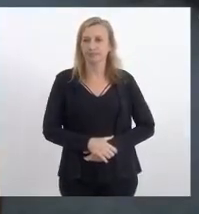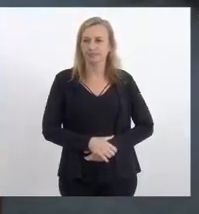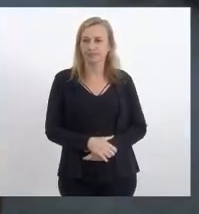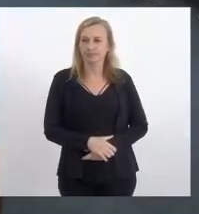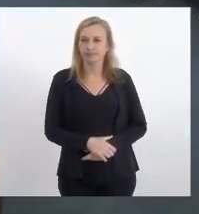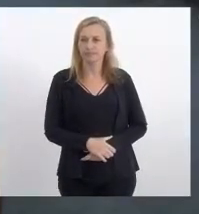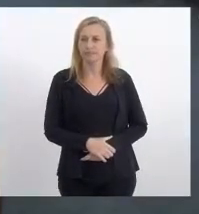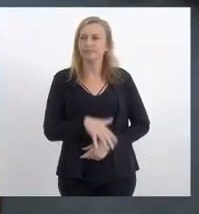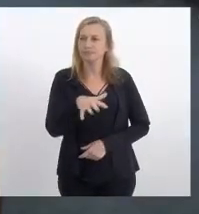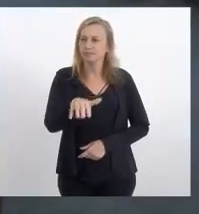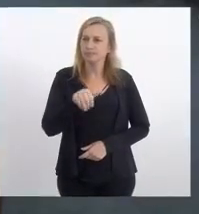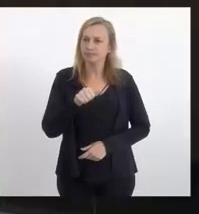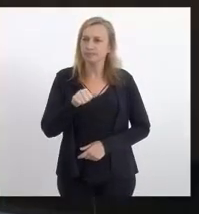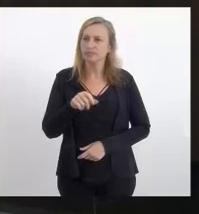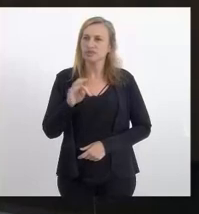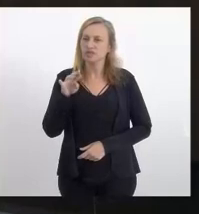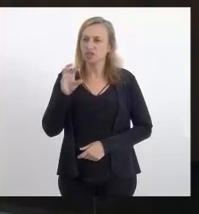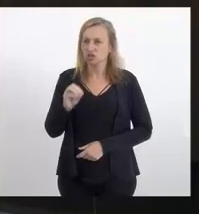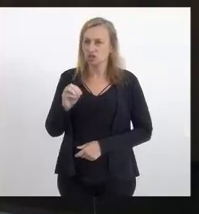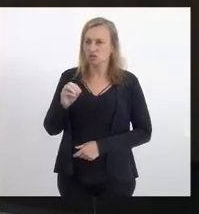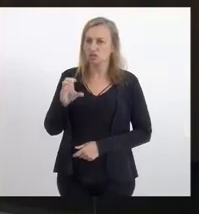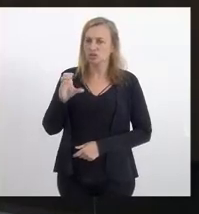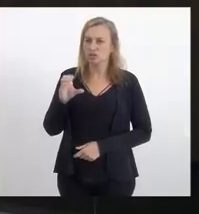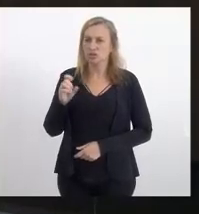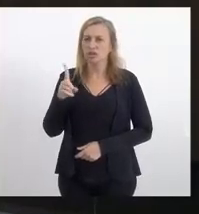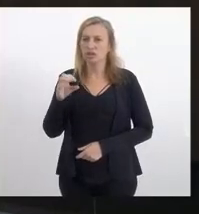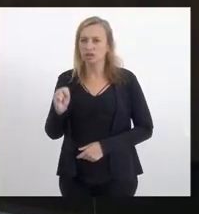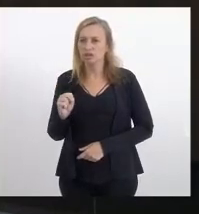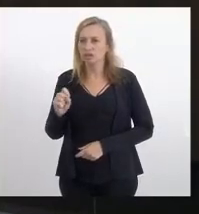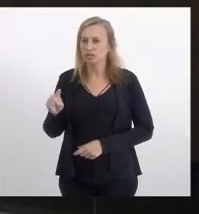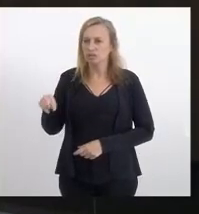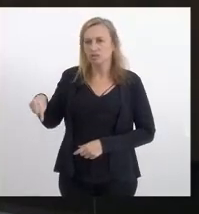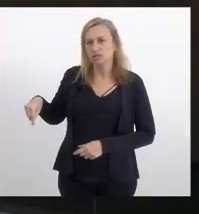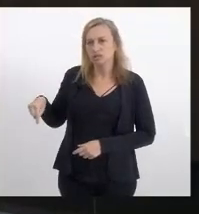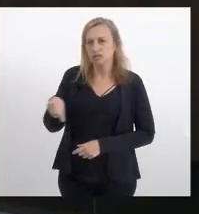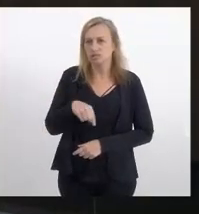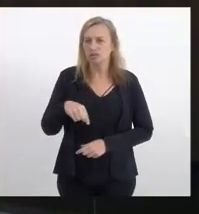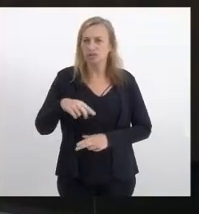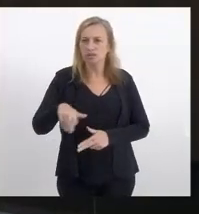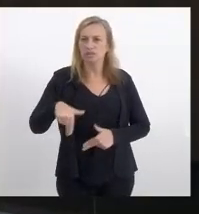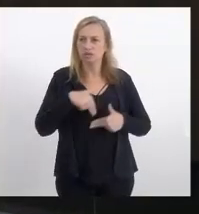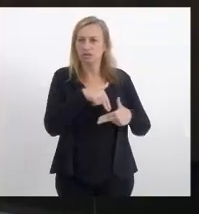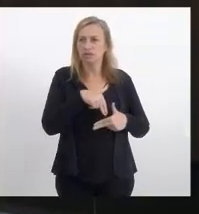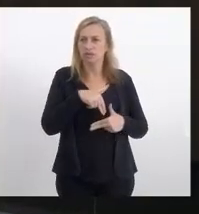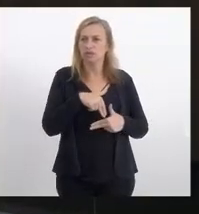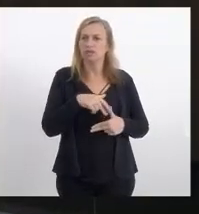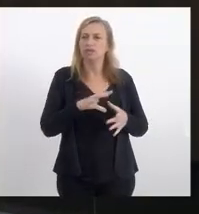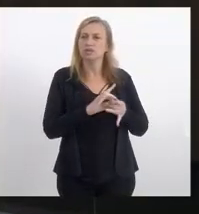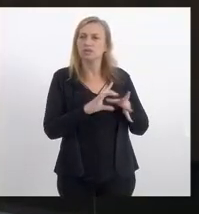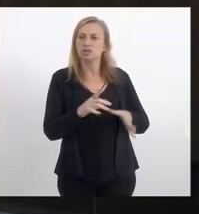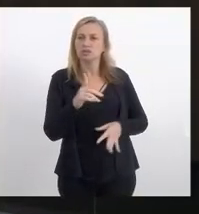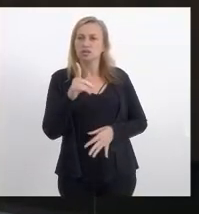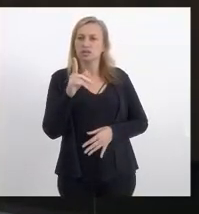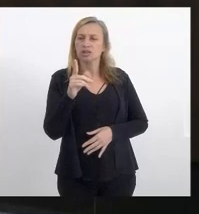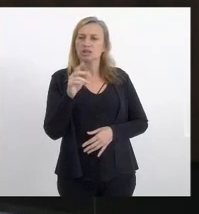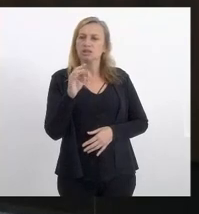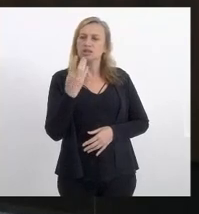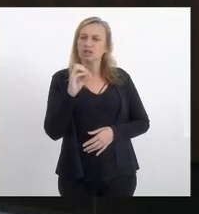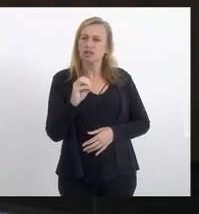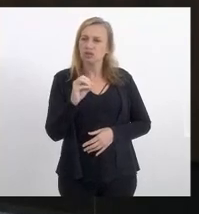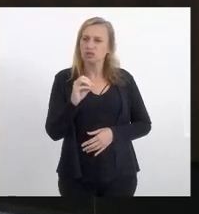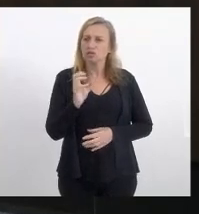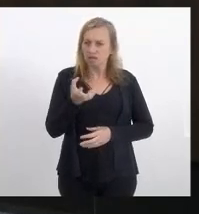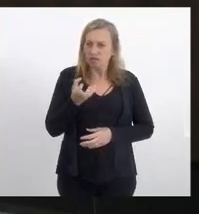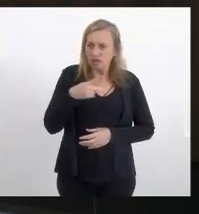eu quero chamar que o sargento cama né falta ver se desloca própria Tribuna vou passar para o Sérgio orelha no caso que